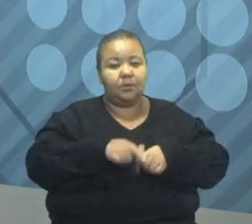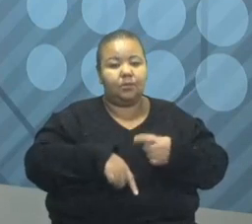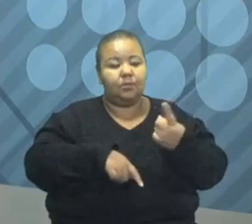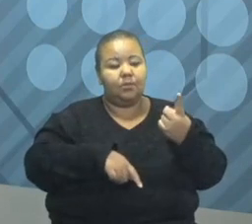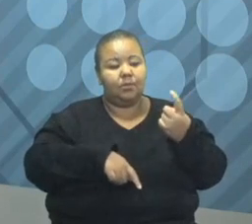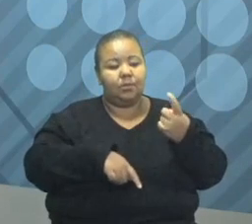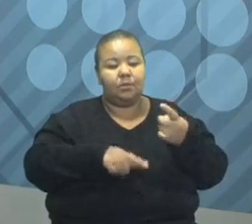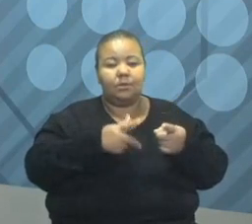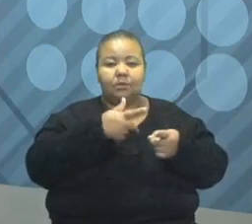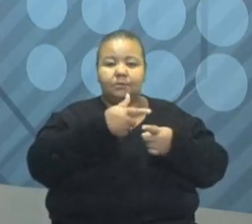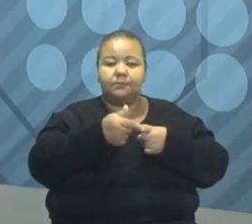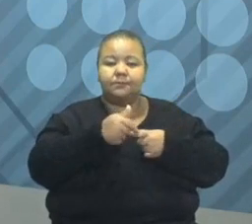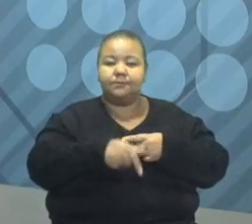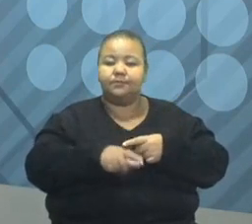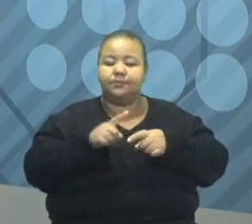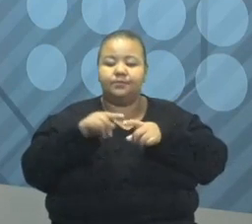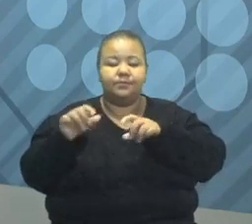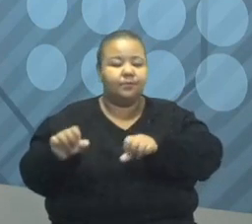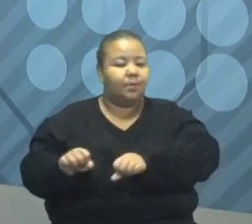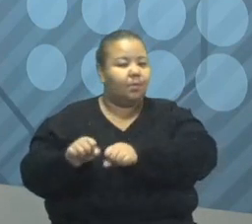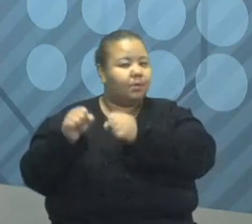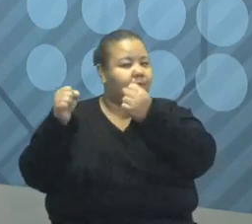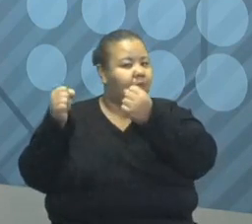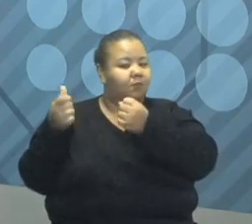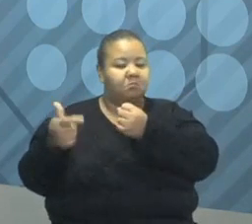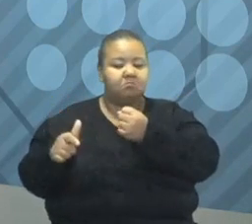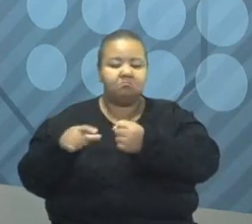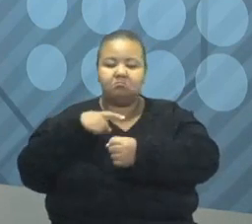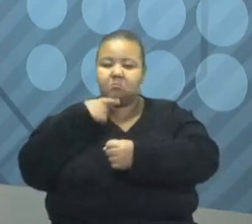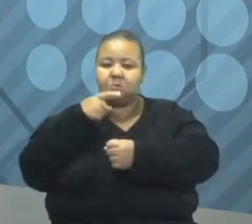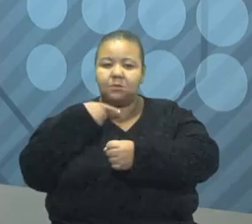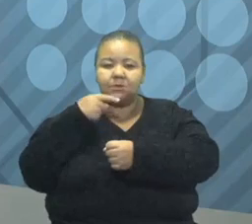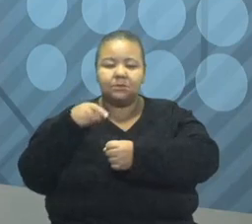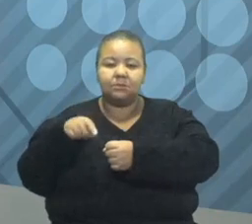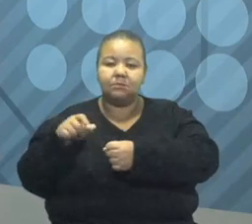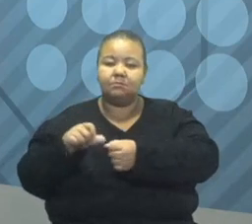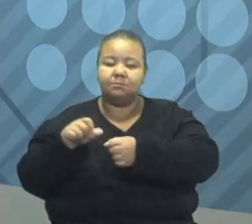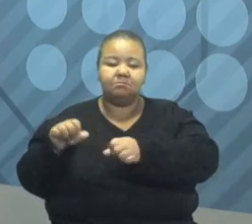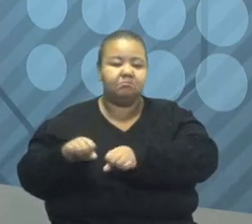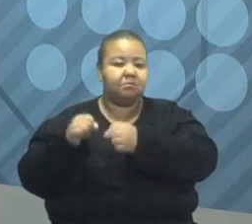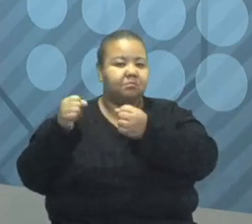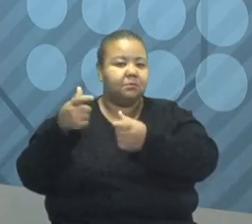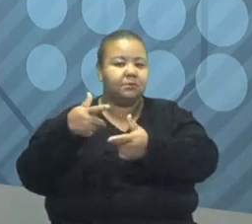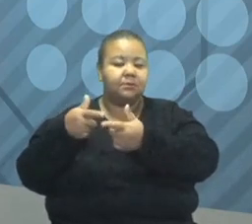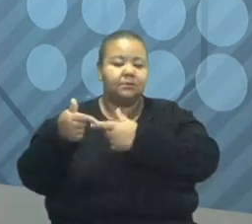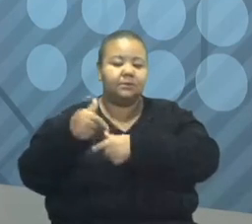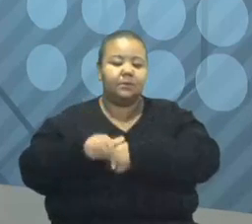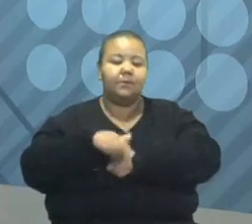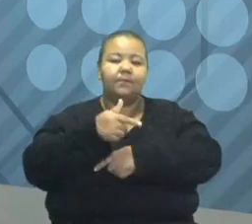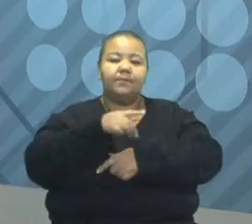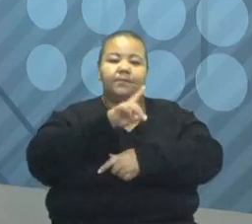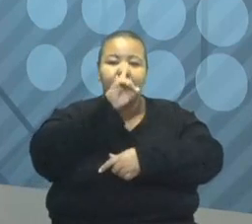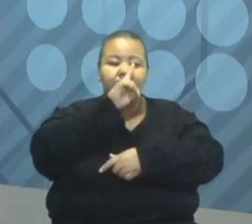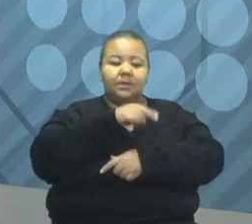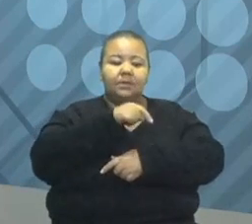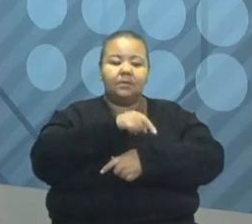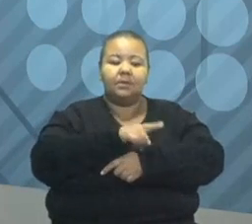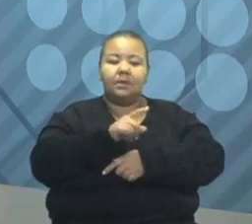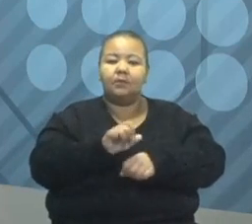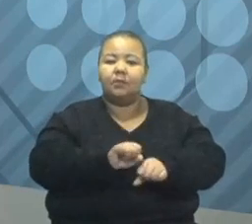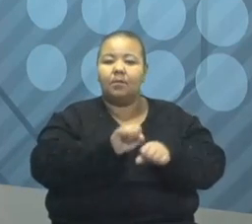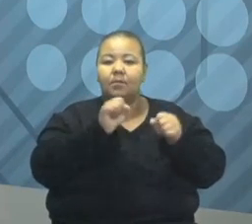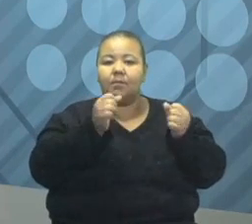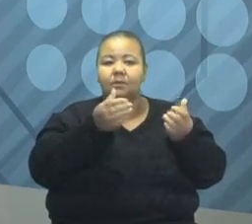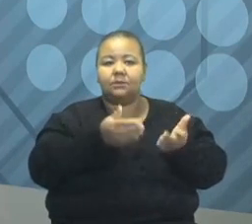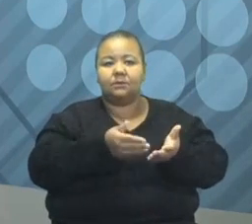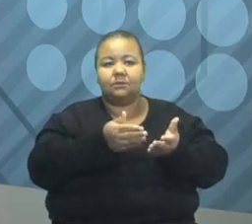única solução, impossível, quando nós não temos a possibilidade, não tem nenhuma solução, determinado e